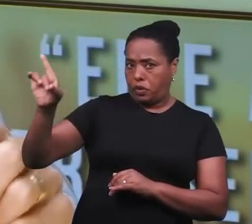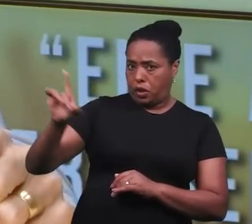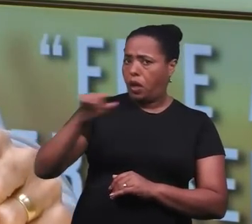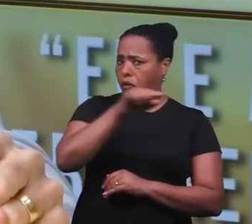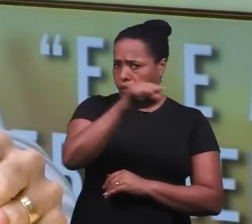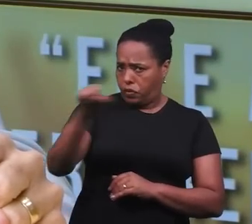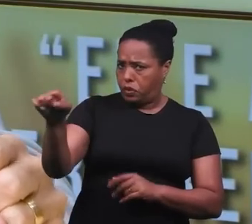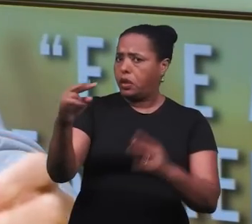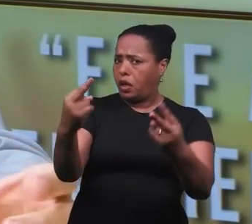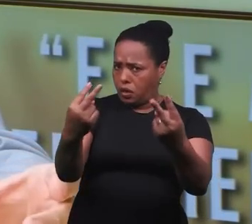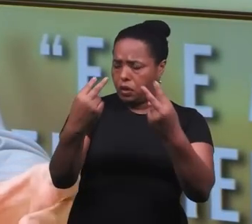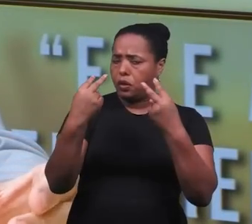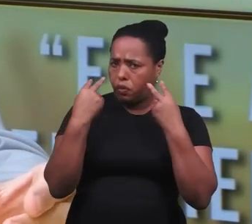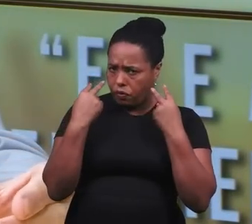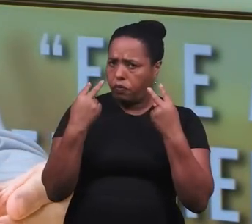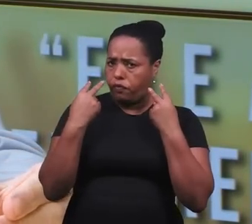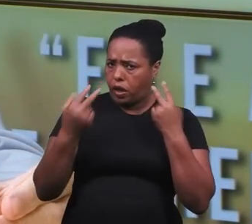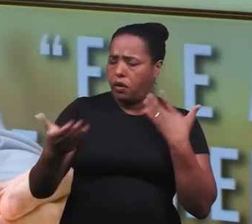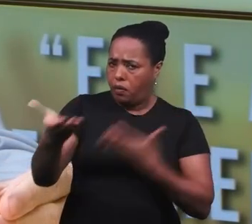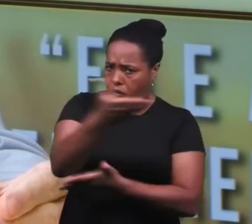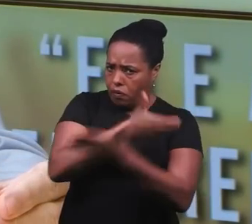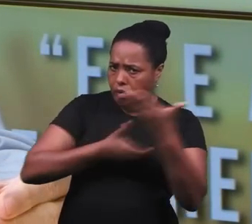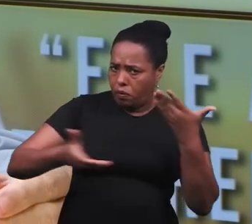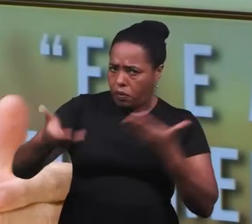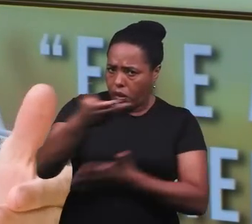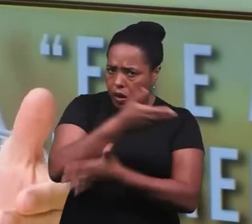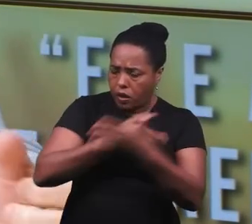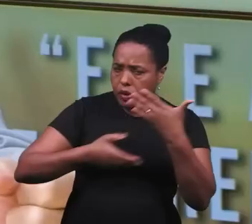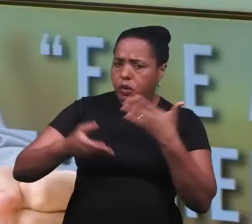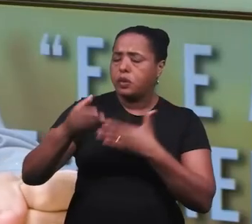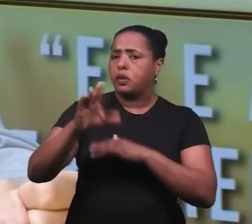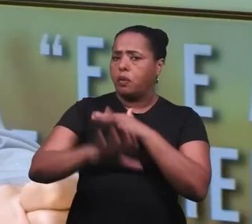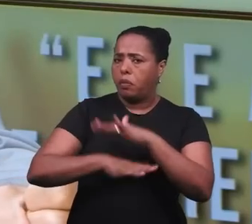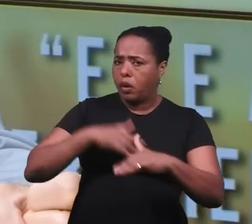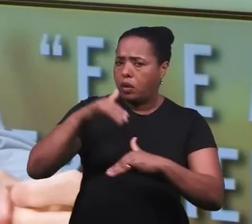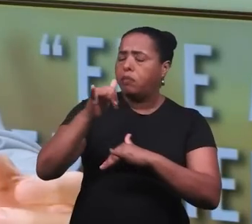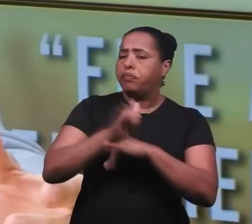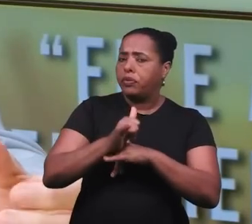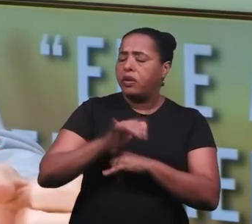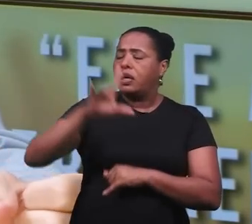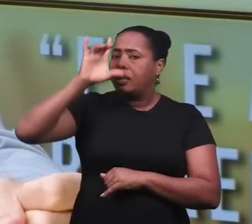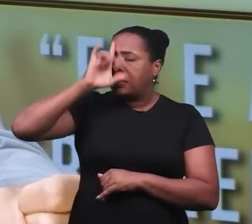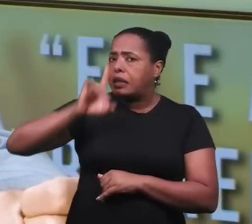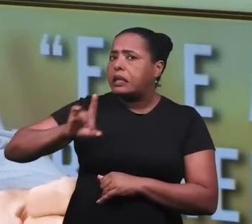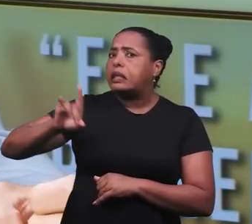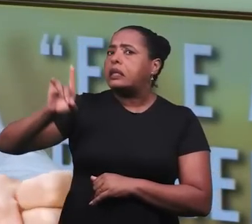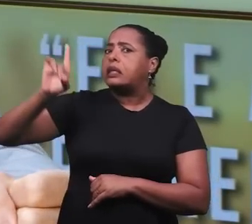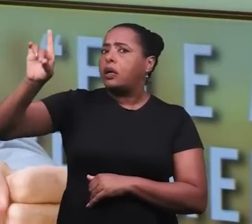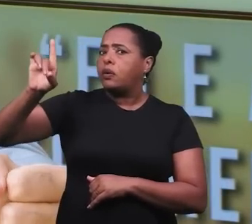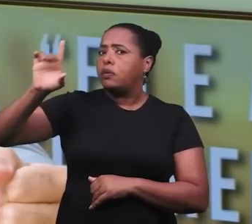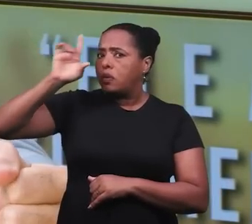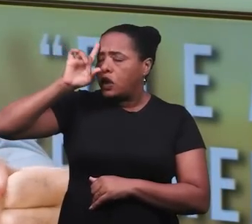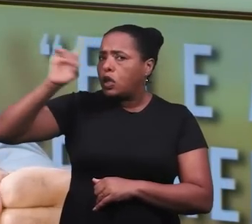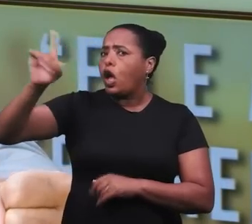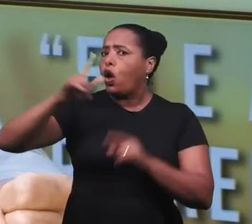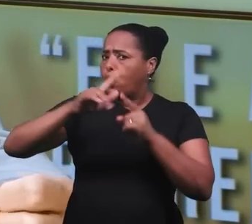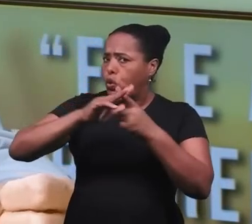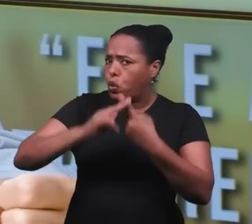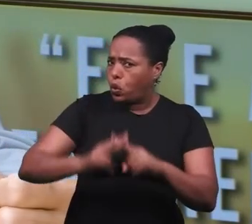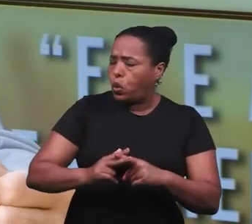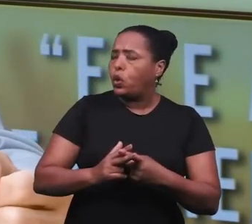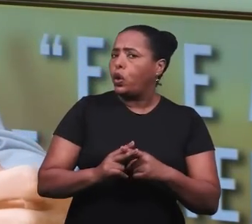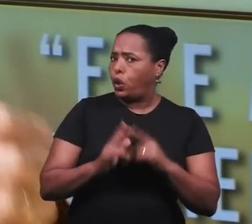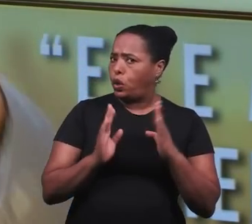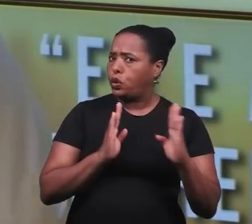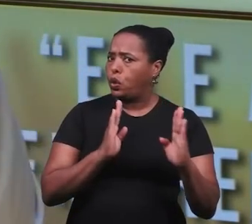que nós, como servos de Deus, e os irmãos que estão assistindo, aqueles que estão participando do